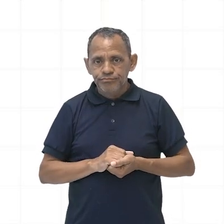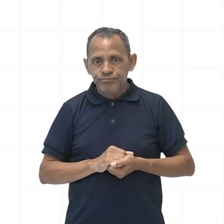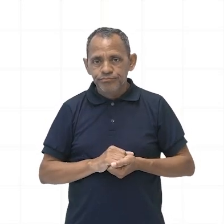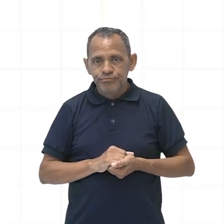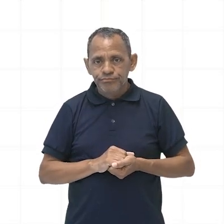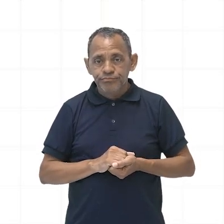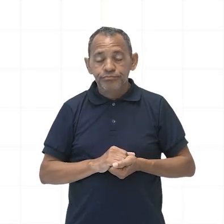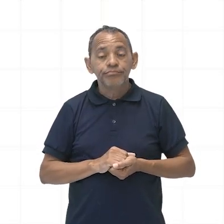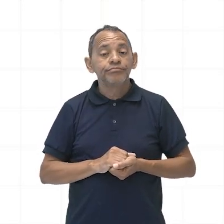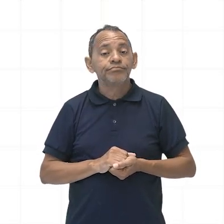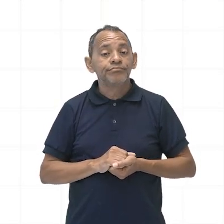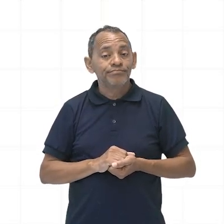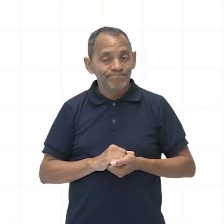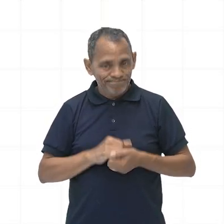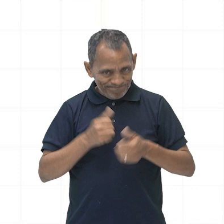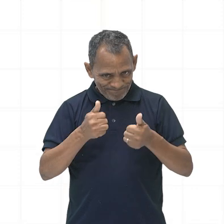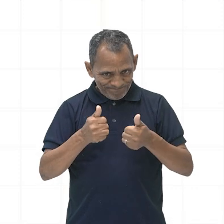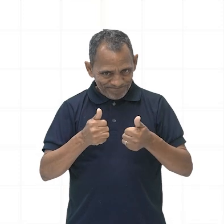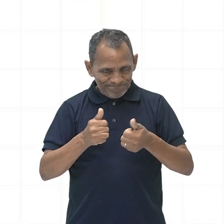Muito bem.